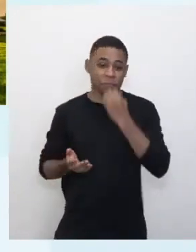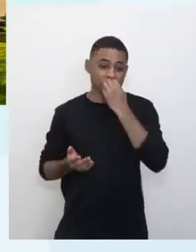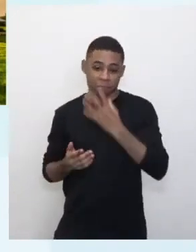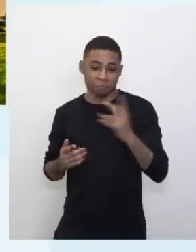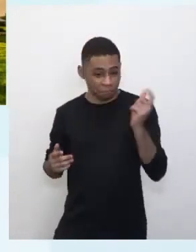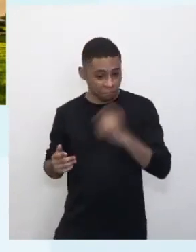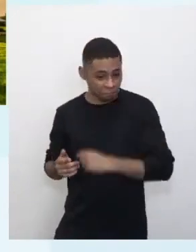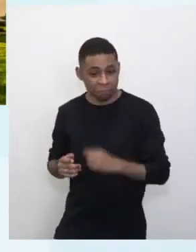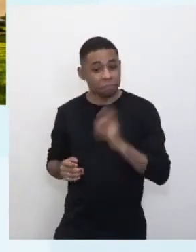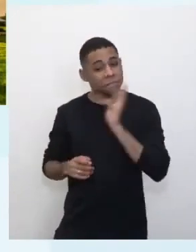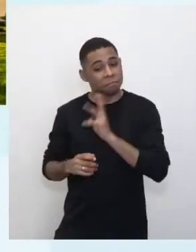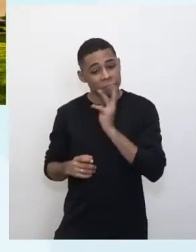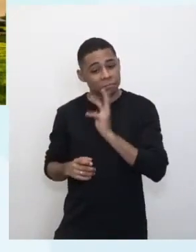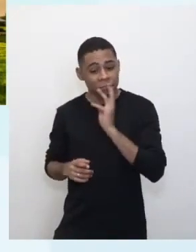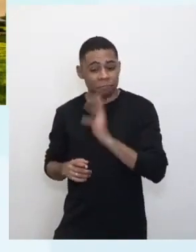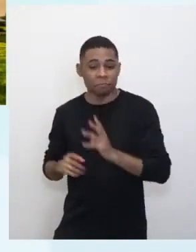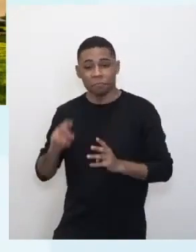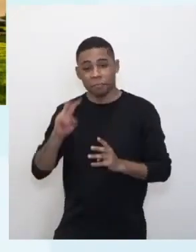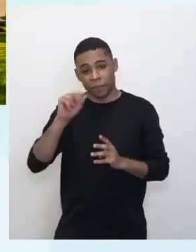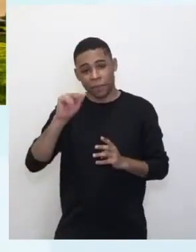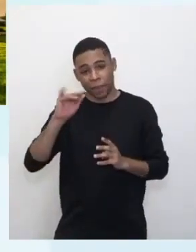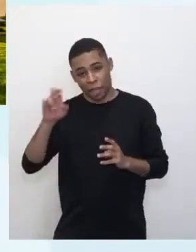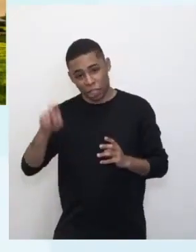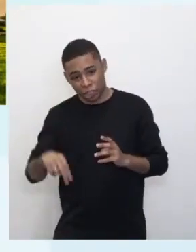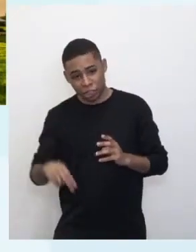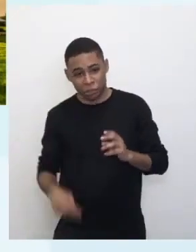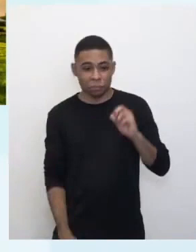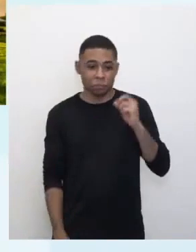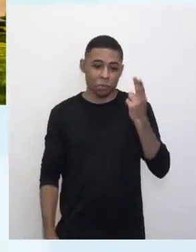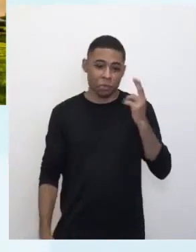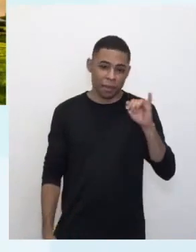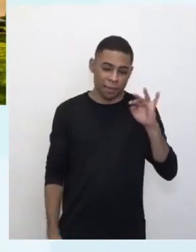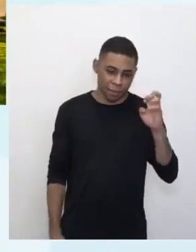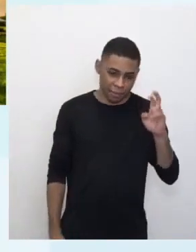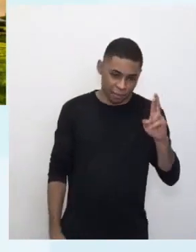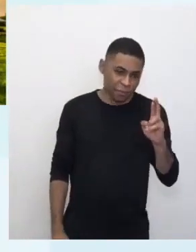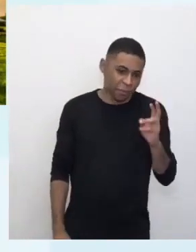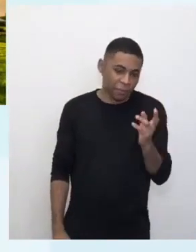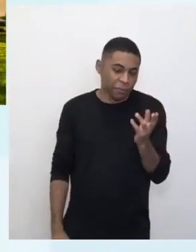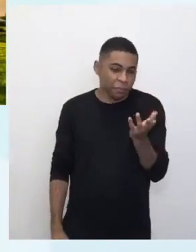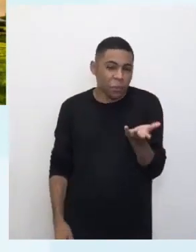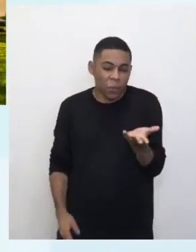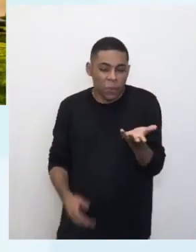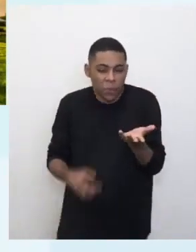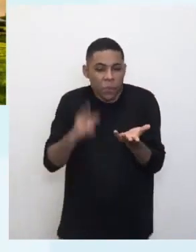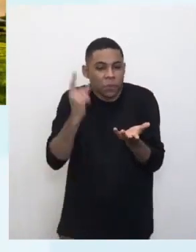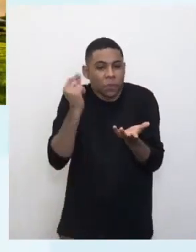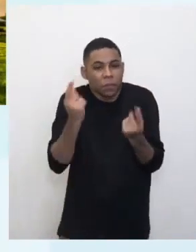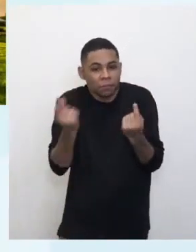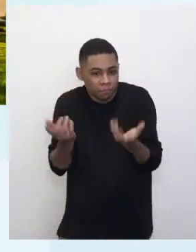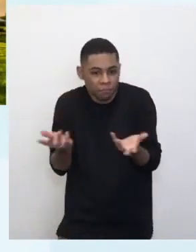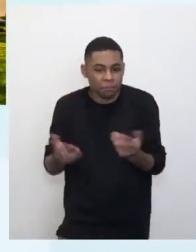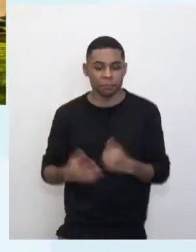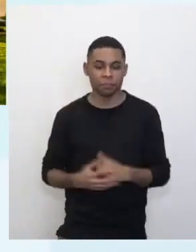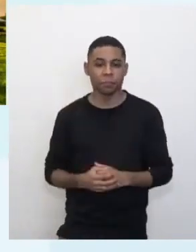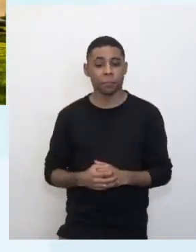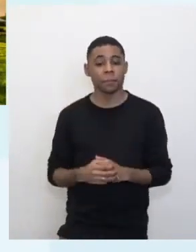então, né? Legal. Vacation, the countryside. Então, se você for tirar férias, pode ir para o campo, pode ir para o interior. Então, a